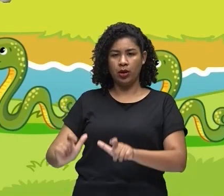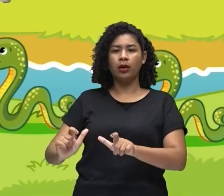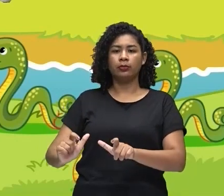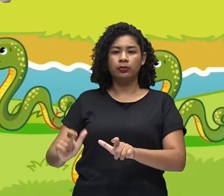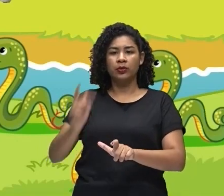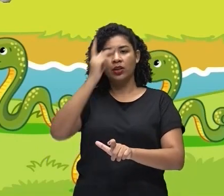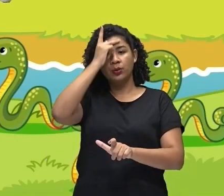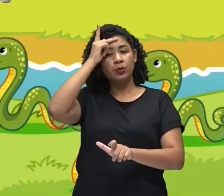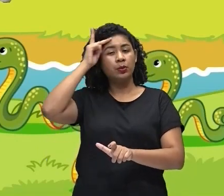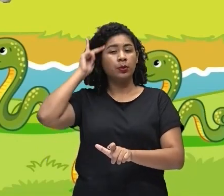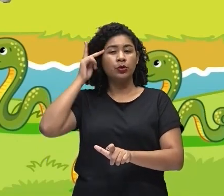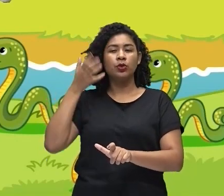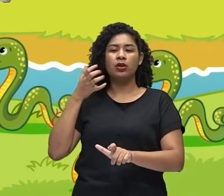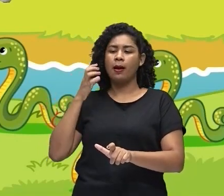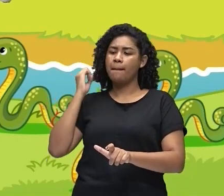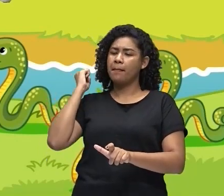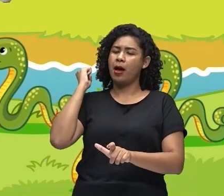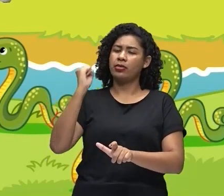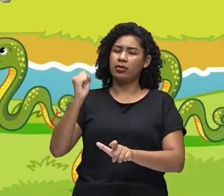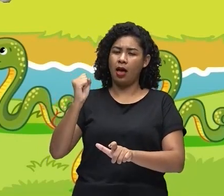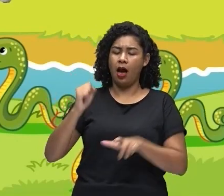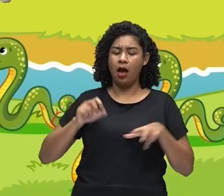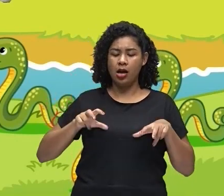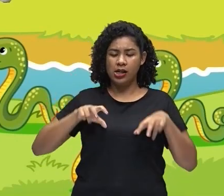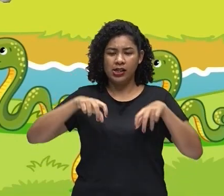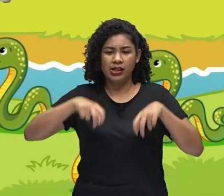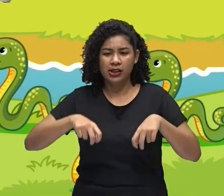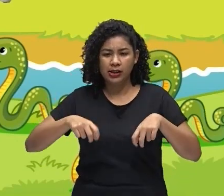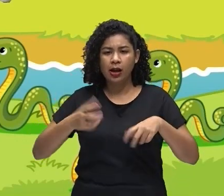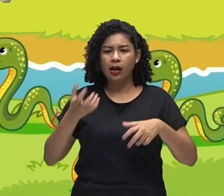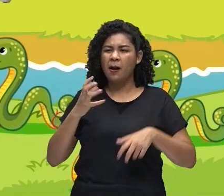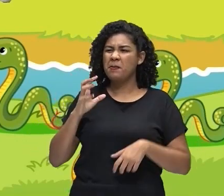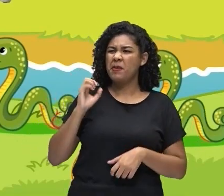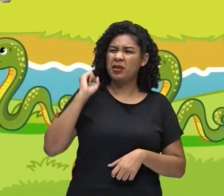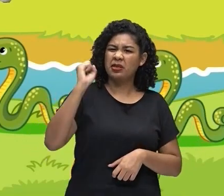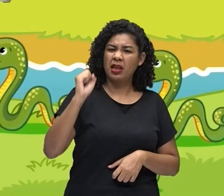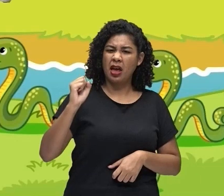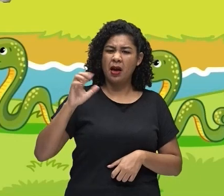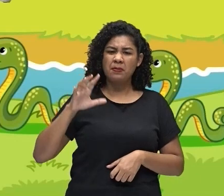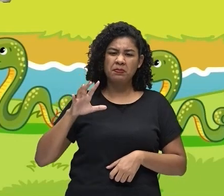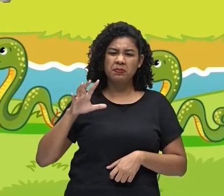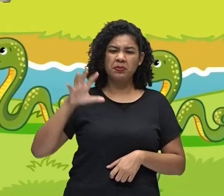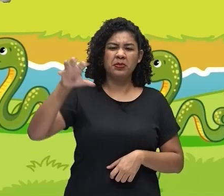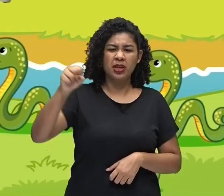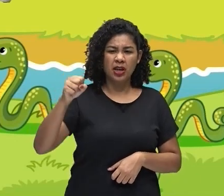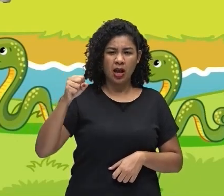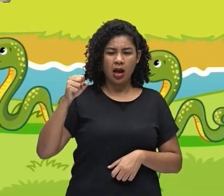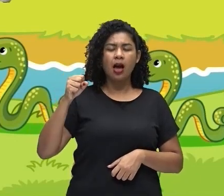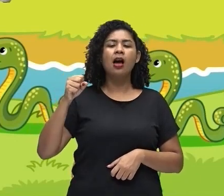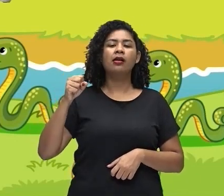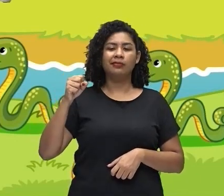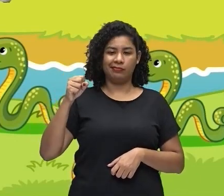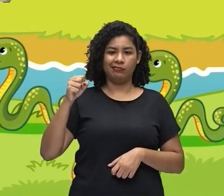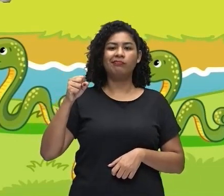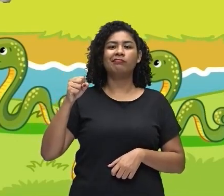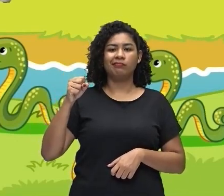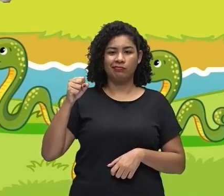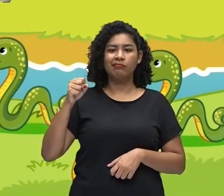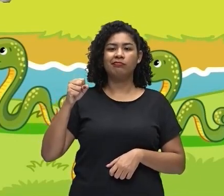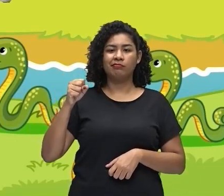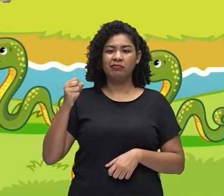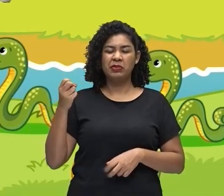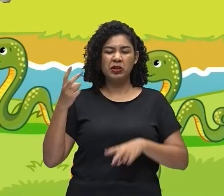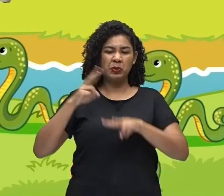que caçam essas aves, que retiram essas aves do seu habitat natural, que retiram essas aves do